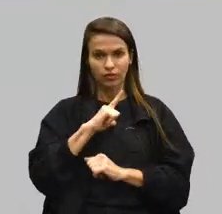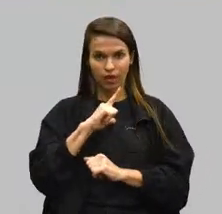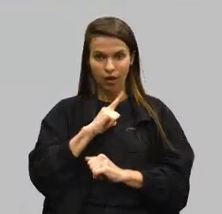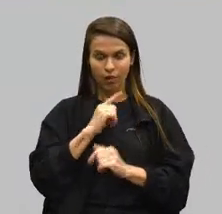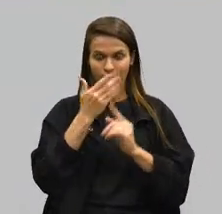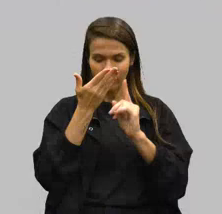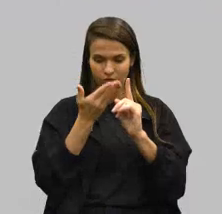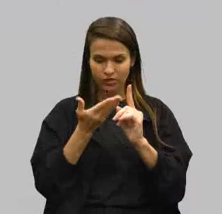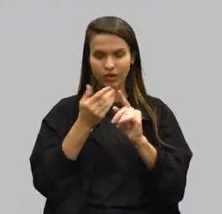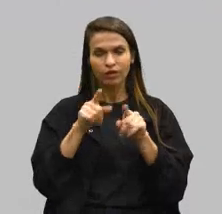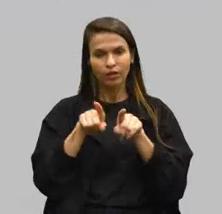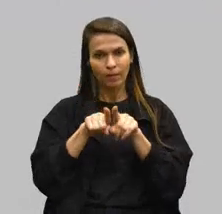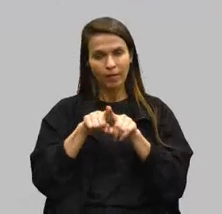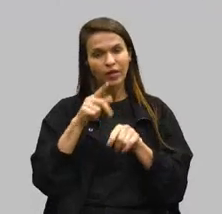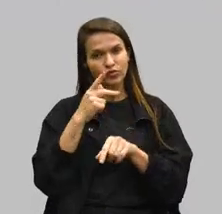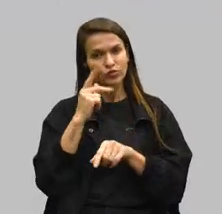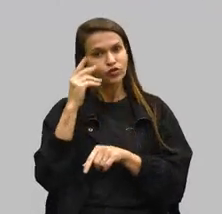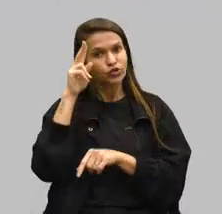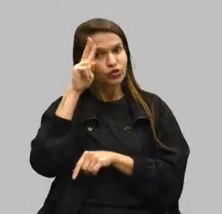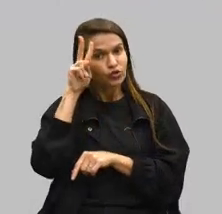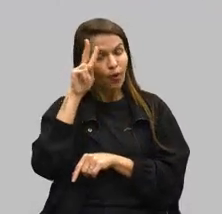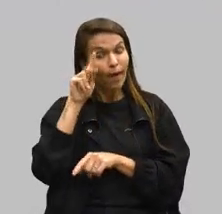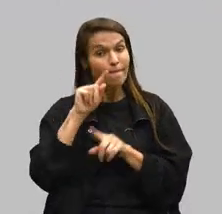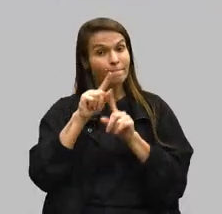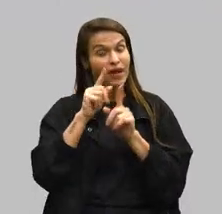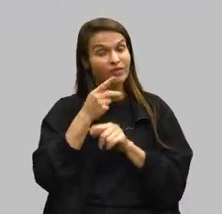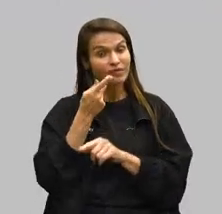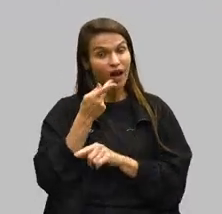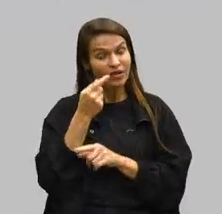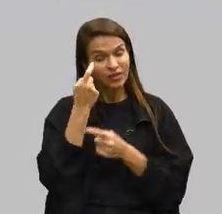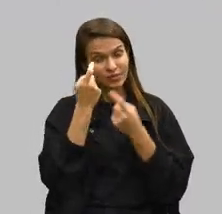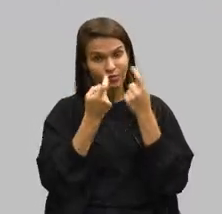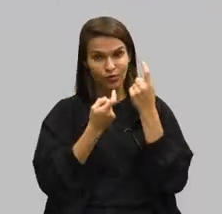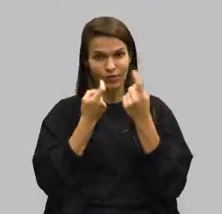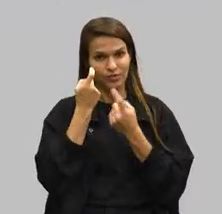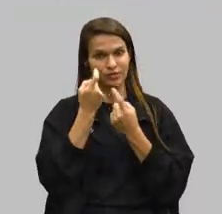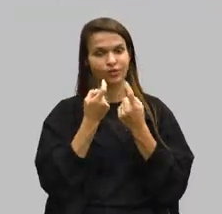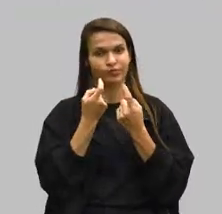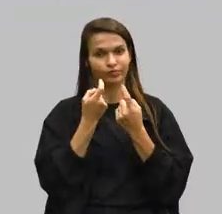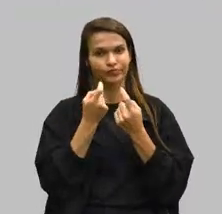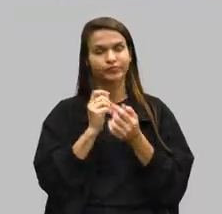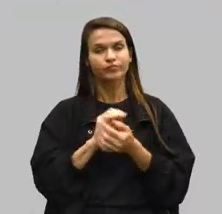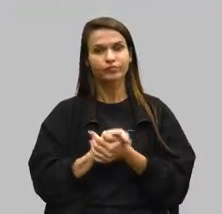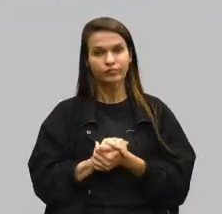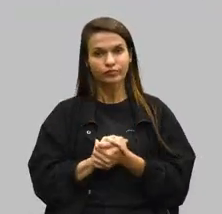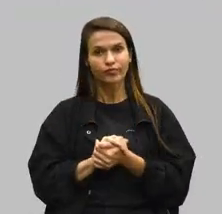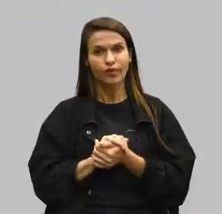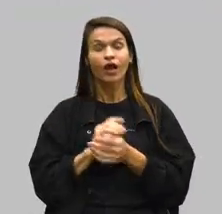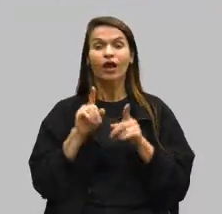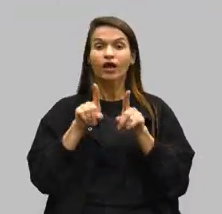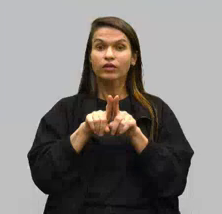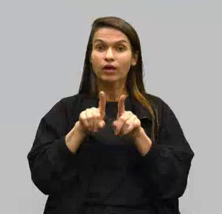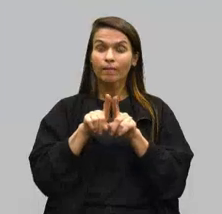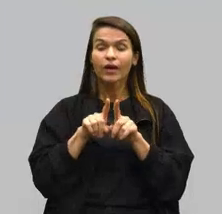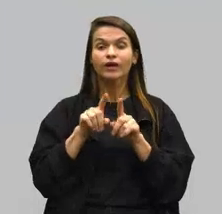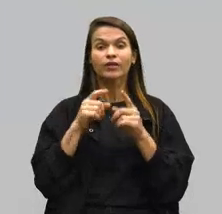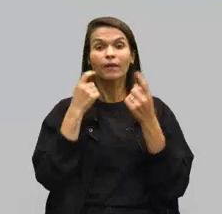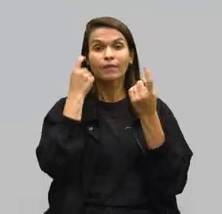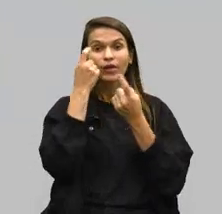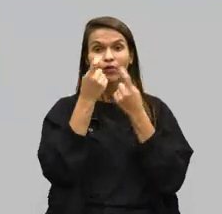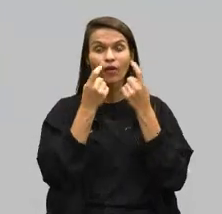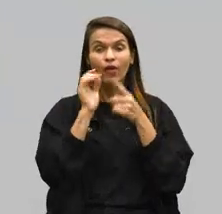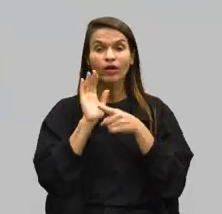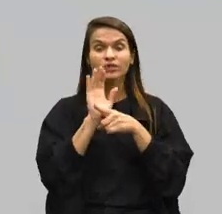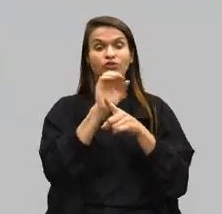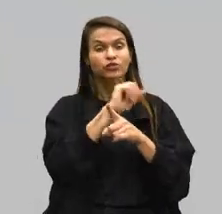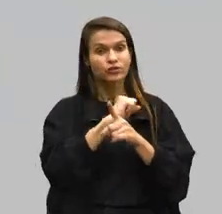você pela sua história mas dizer dessa preocupação né Eh Assim como da nossa preocupação com a assistência